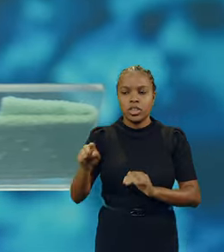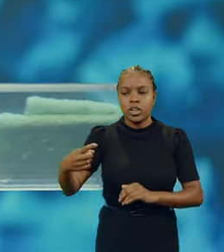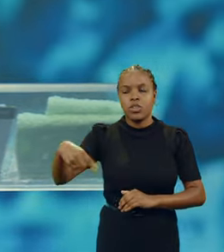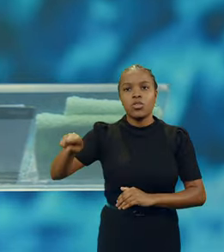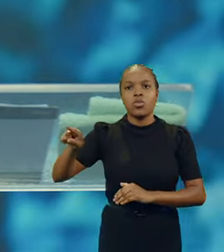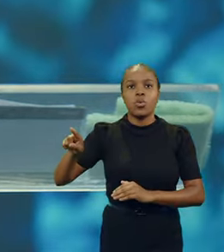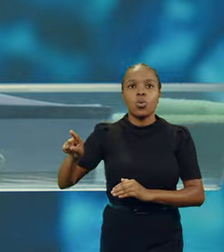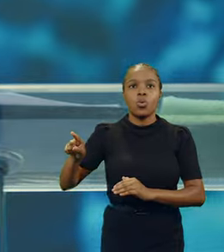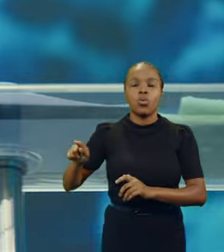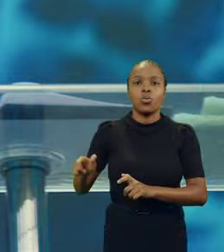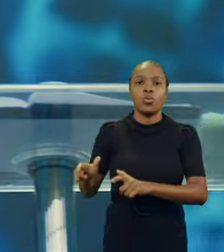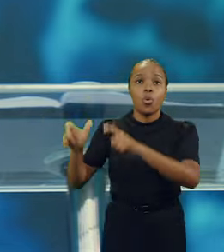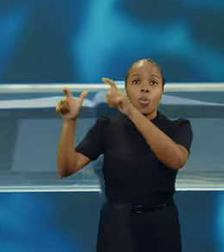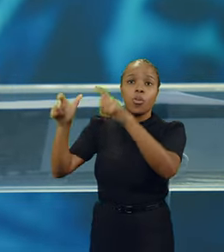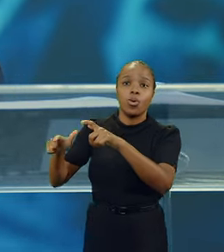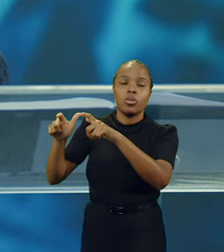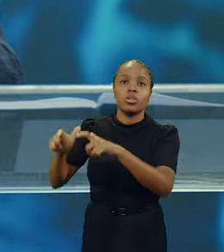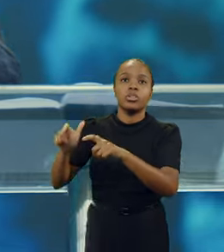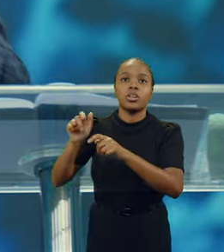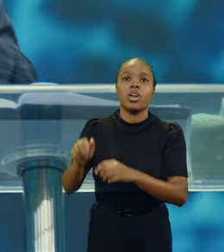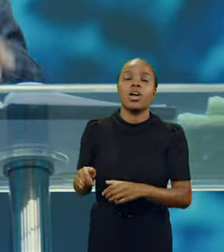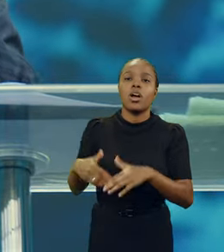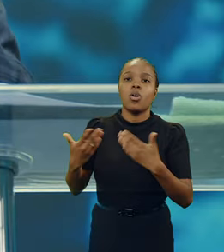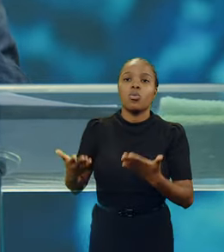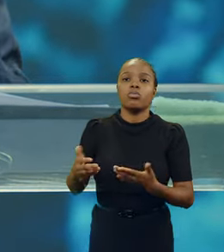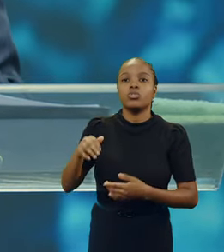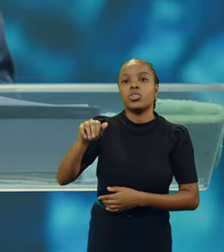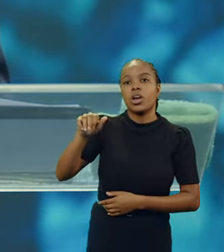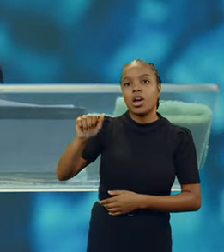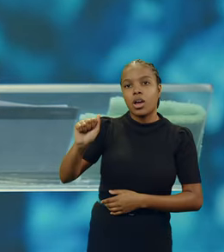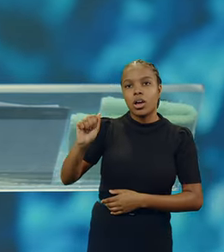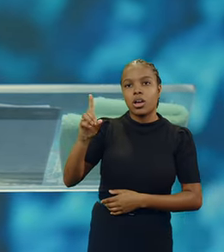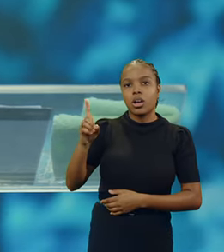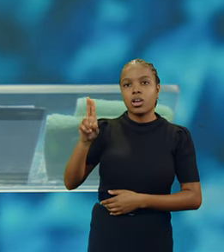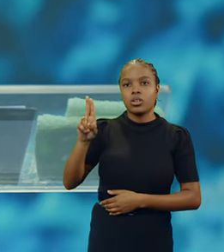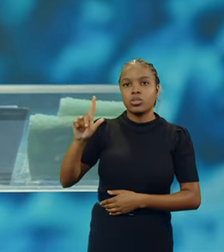das cidades reais dos cananeus.